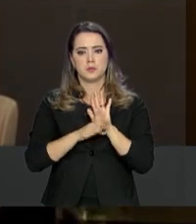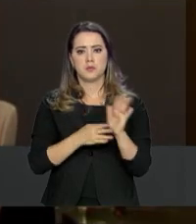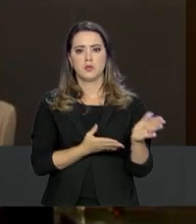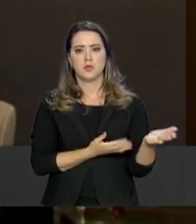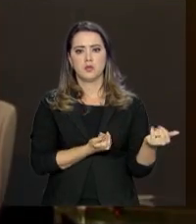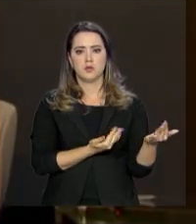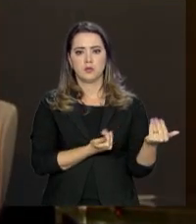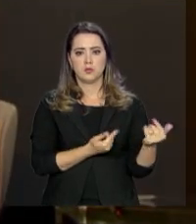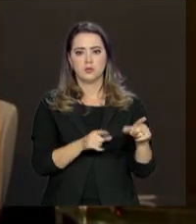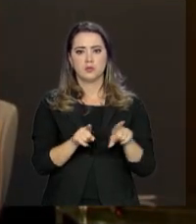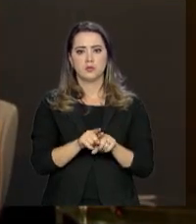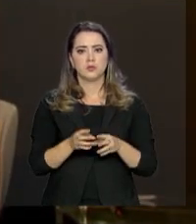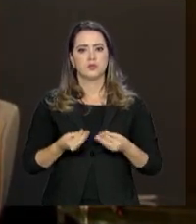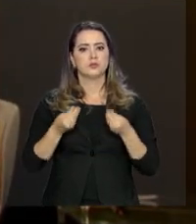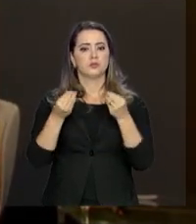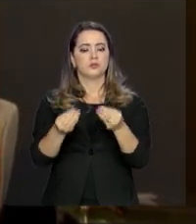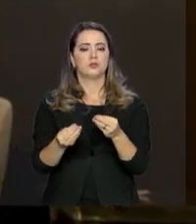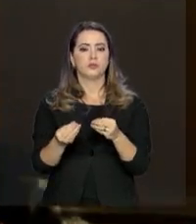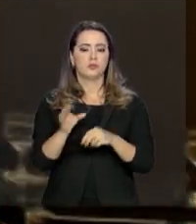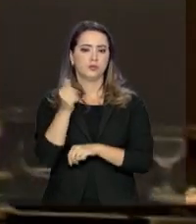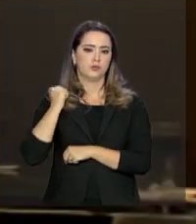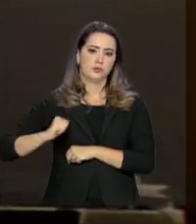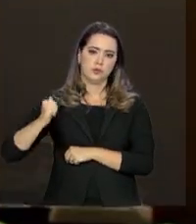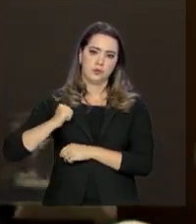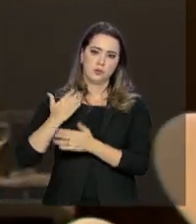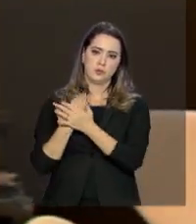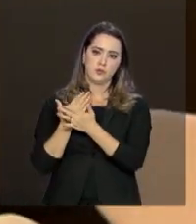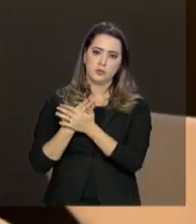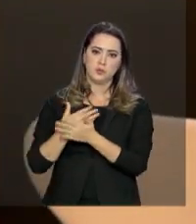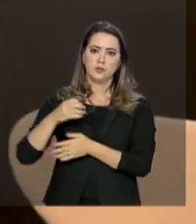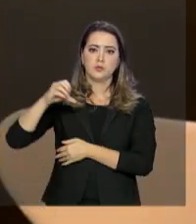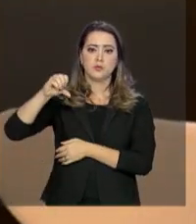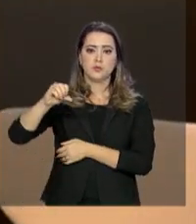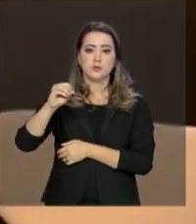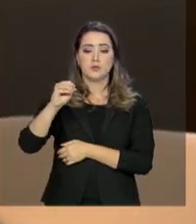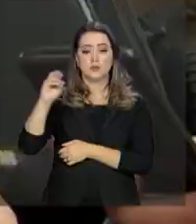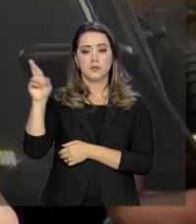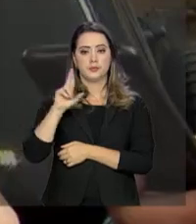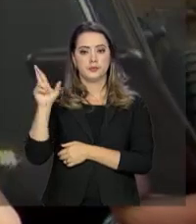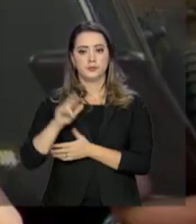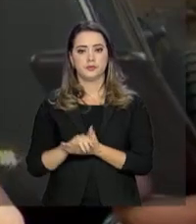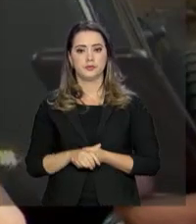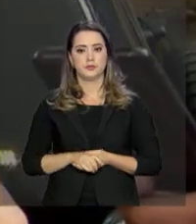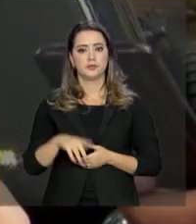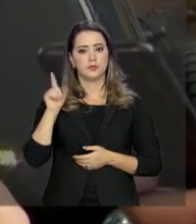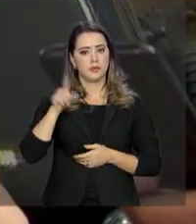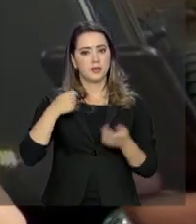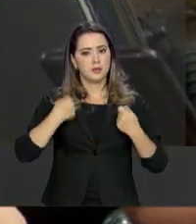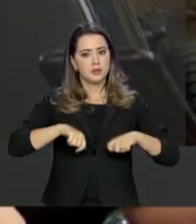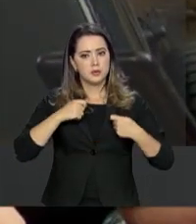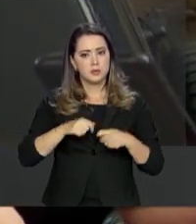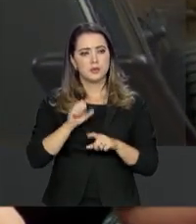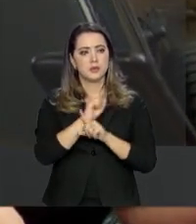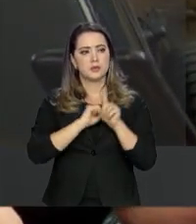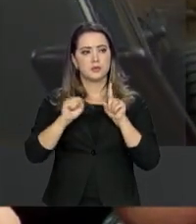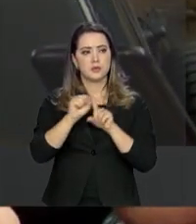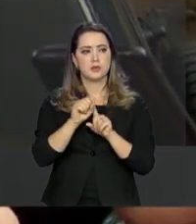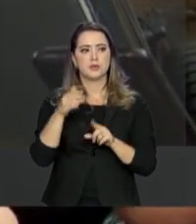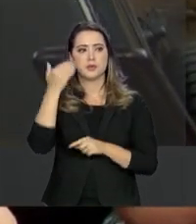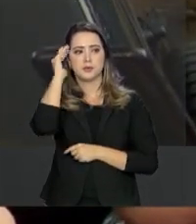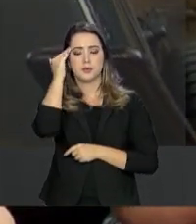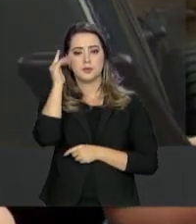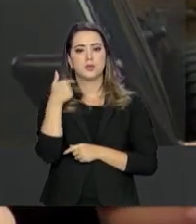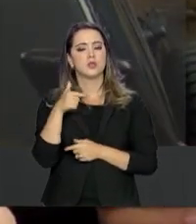jovens beneficiados vão receber bolsas de estudo de cerca de 900 reais. É preciso que a sociedade entenda que a